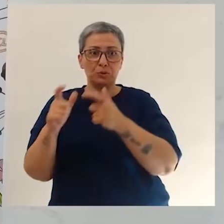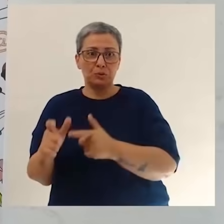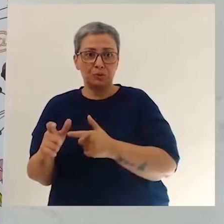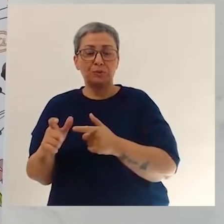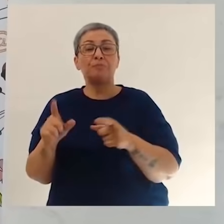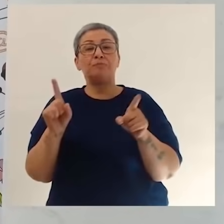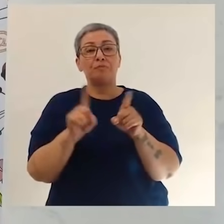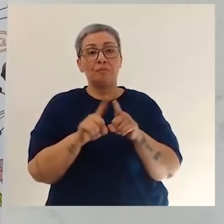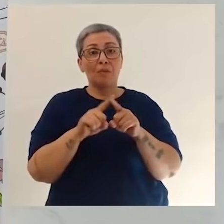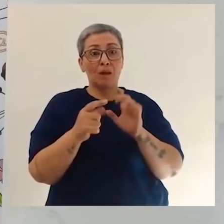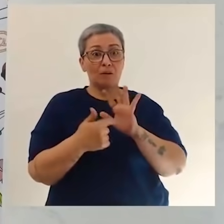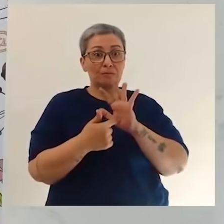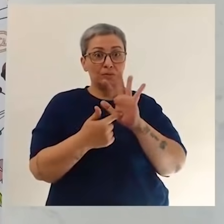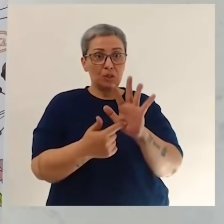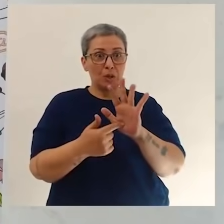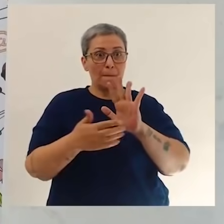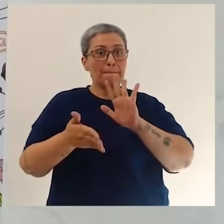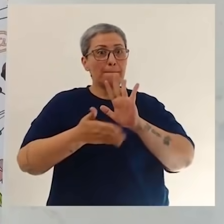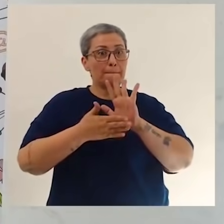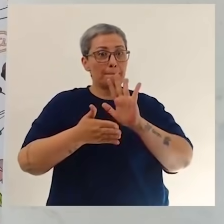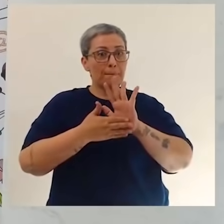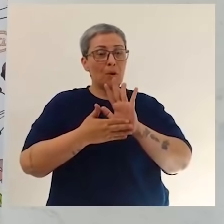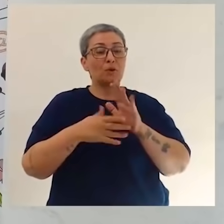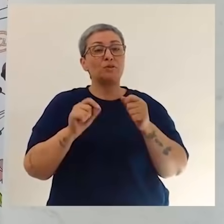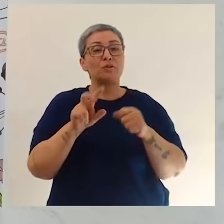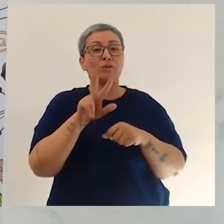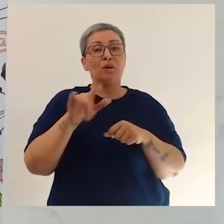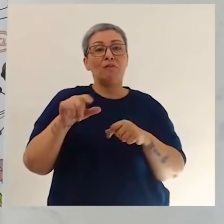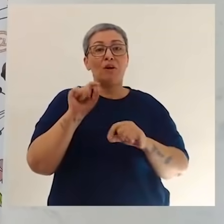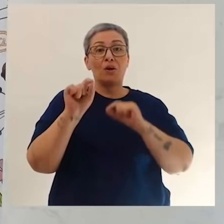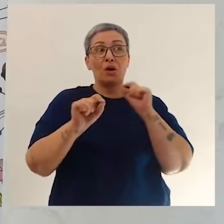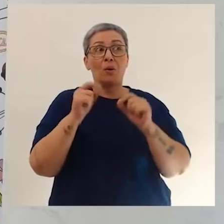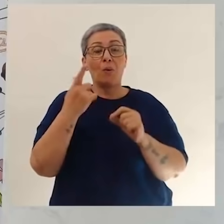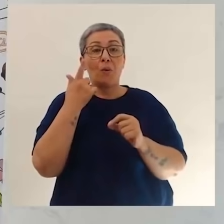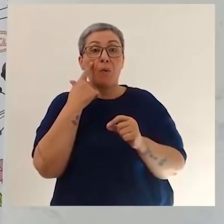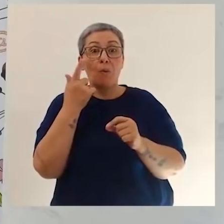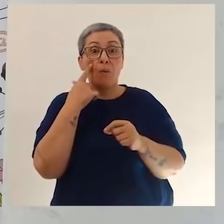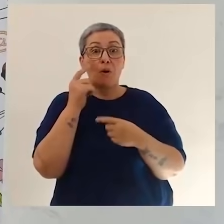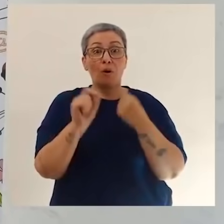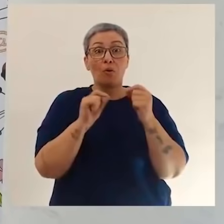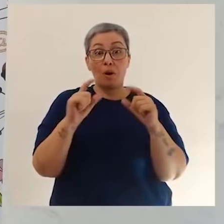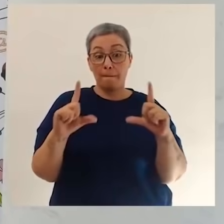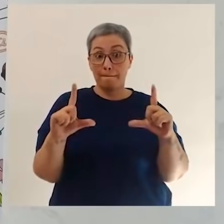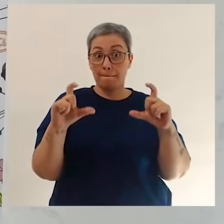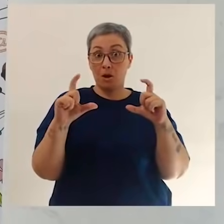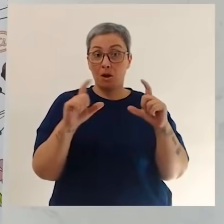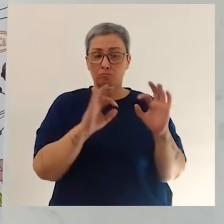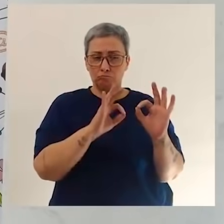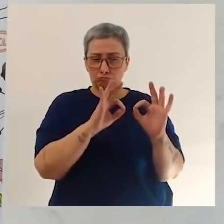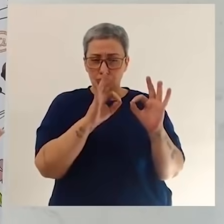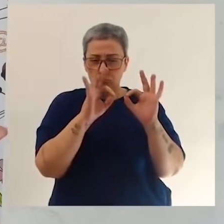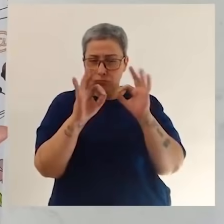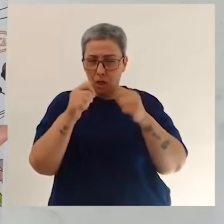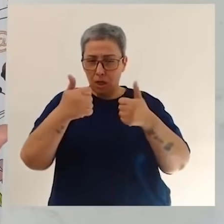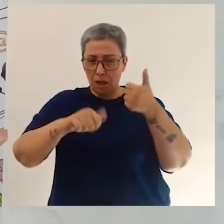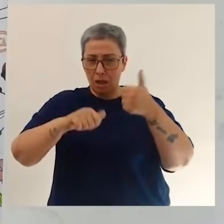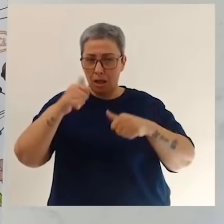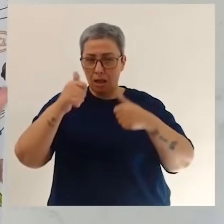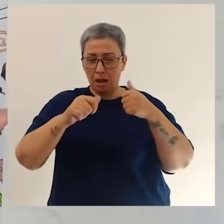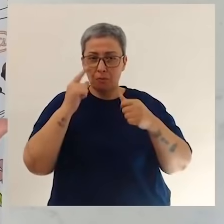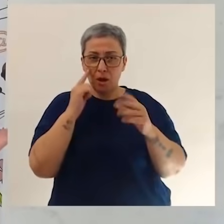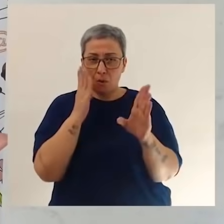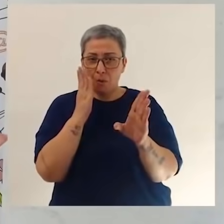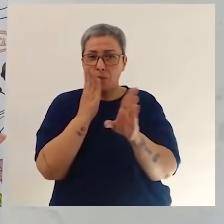o outro, eu trouxe aqui uma proposta onde nós vamos observar uma imagem e aí vocês vão